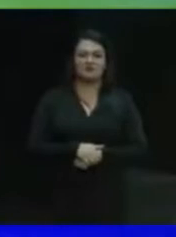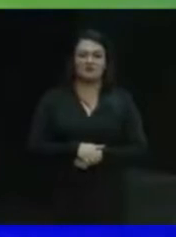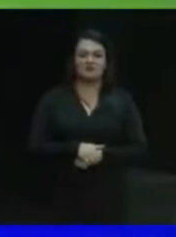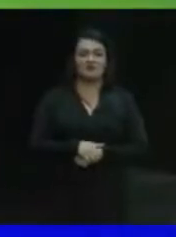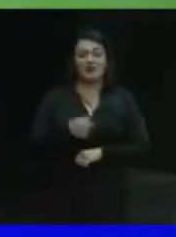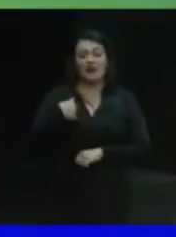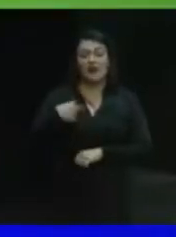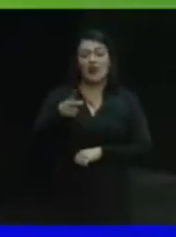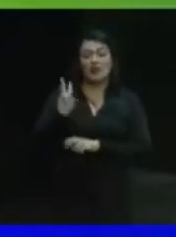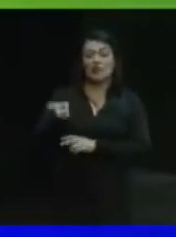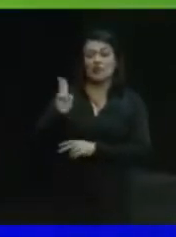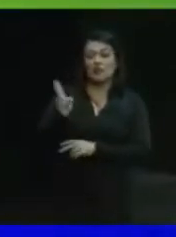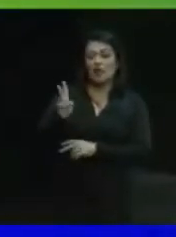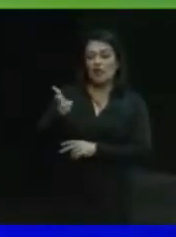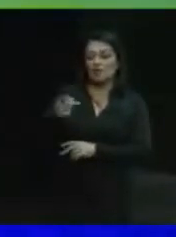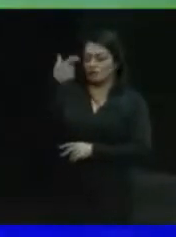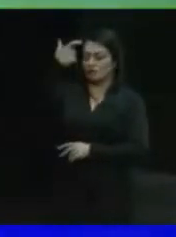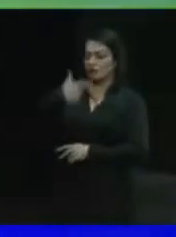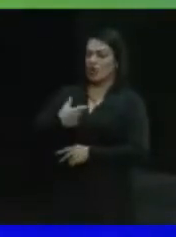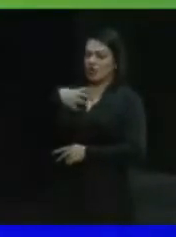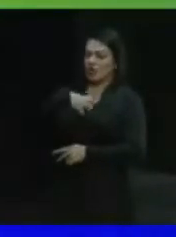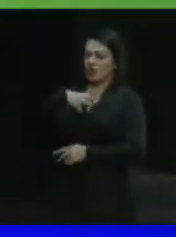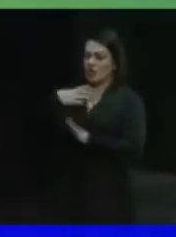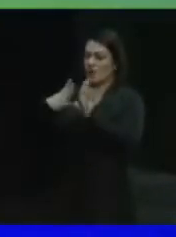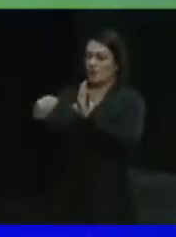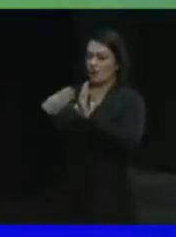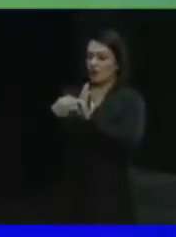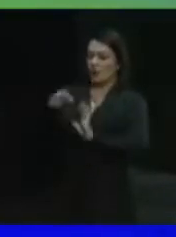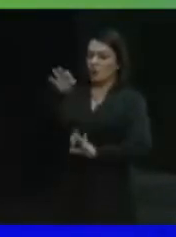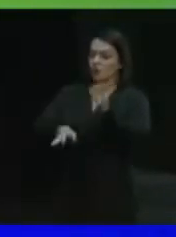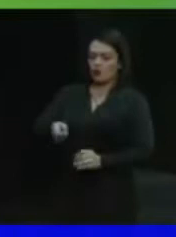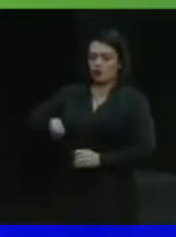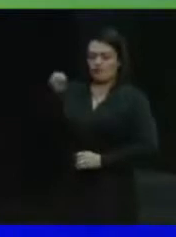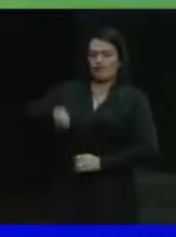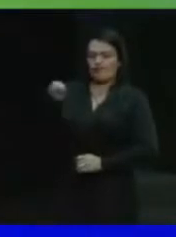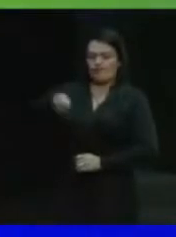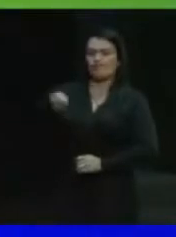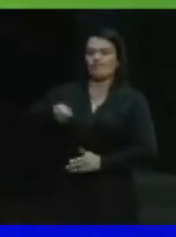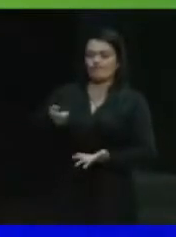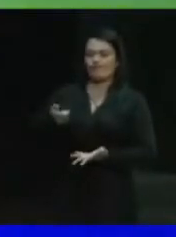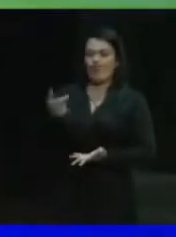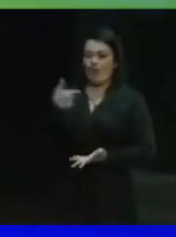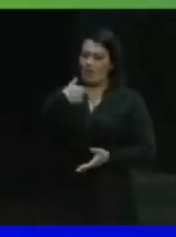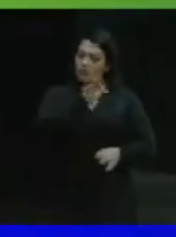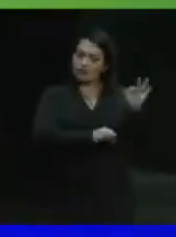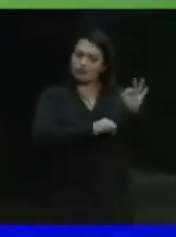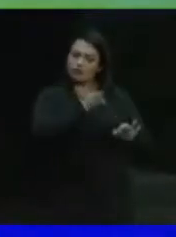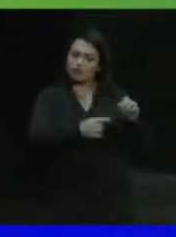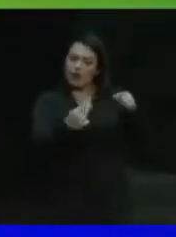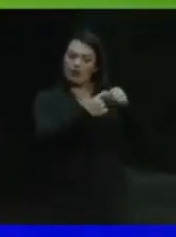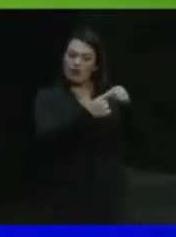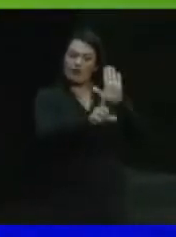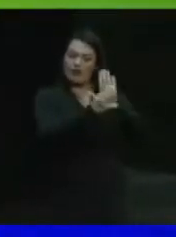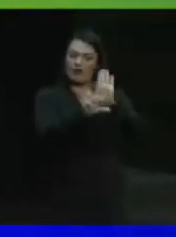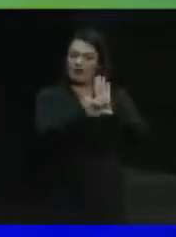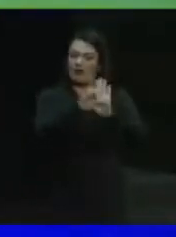Eu sempre fui considerado um juiz firme e fiz justiça na forma da lei. Na época, todos diziam que